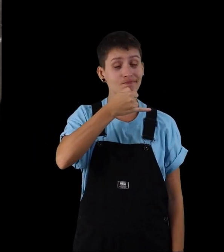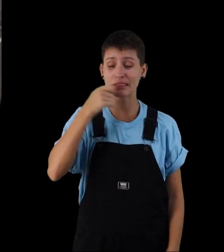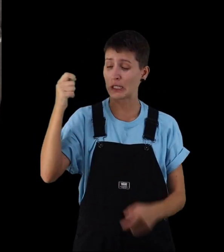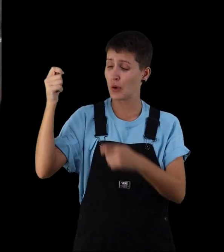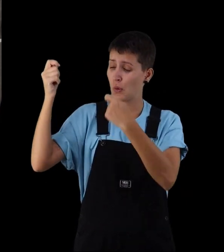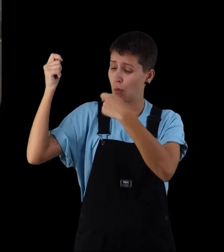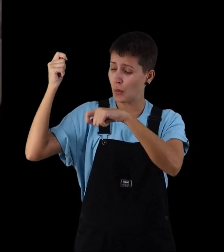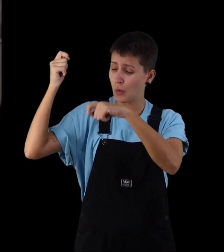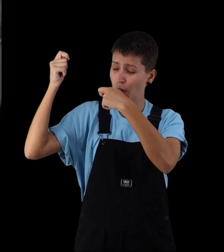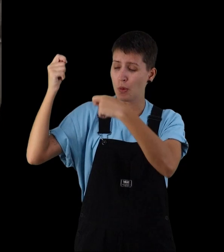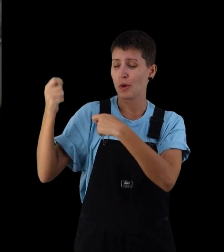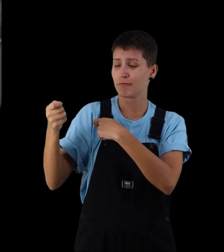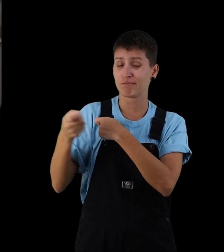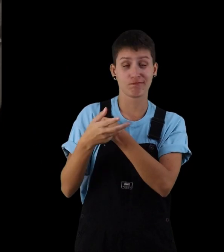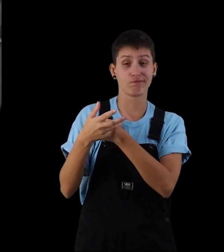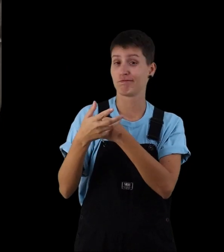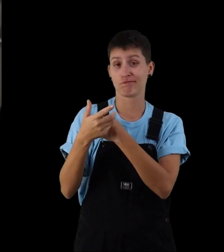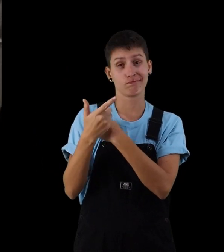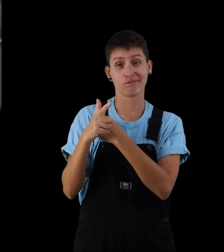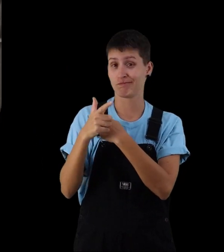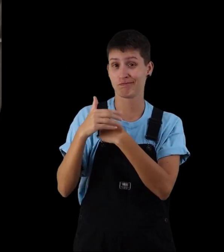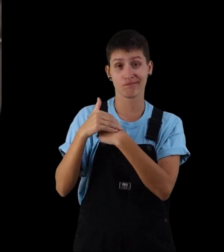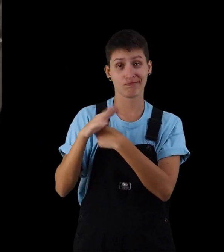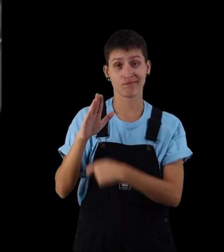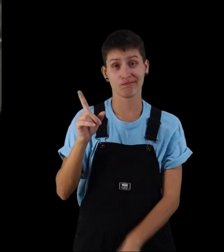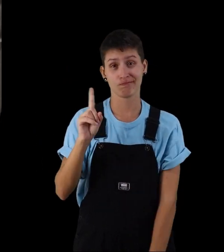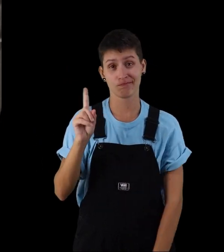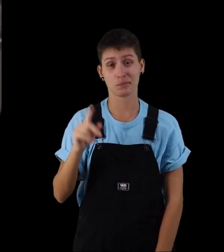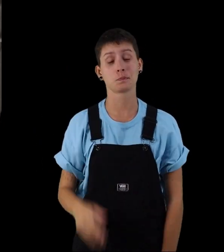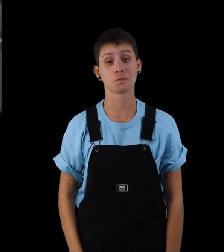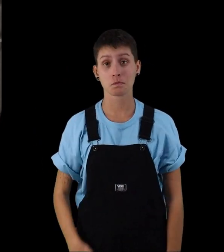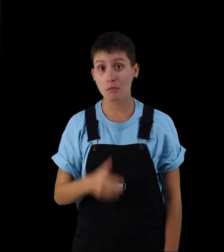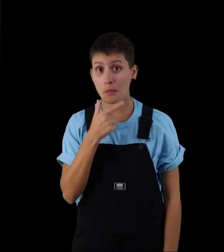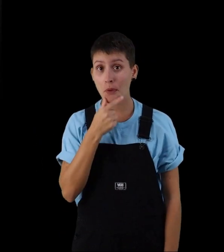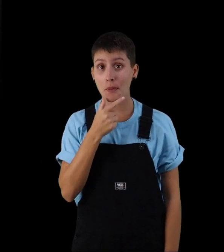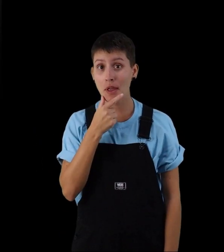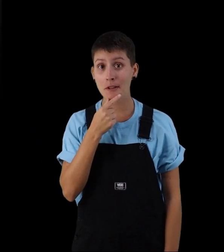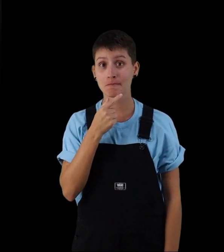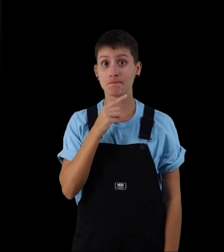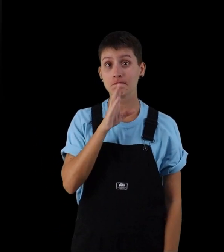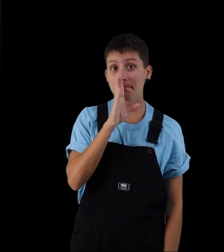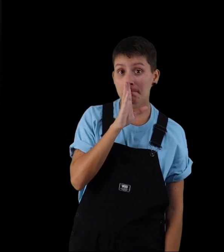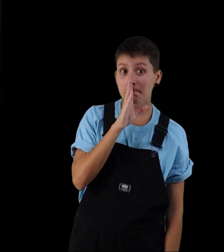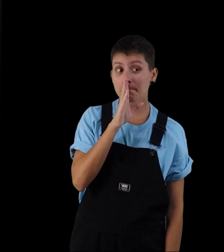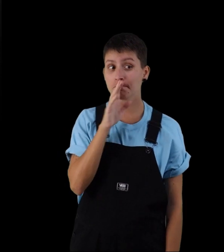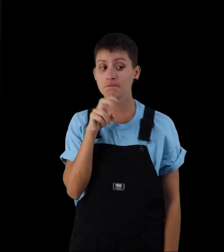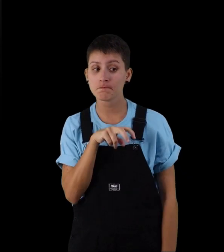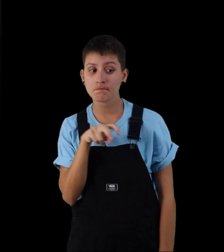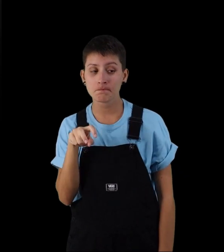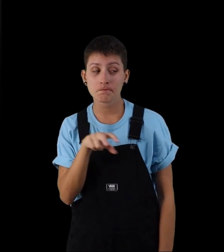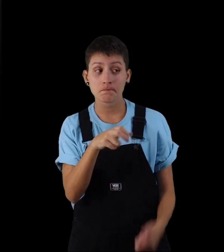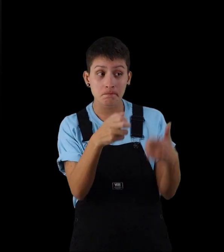lástima! O violino novo não existia mais. O menino Edino chegou